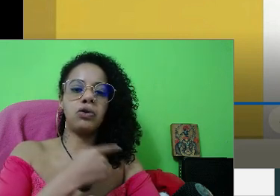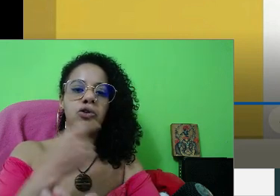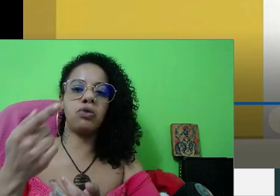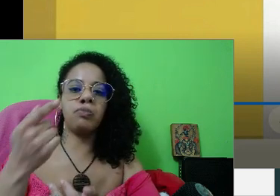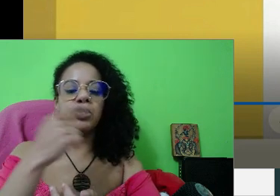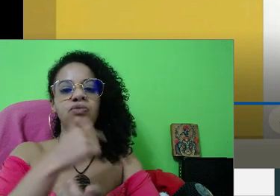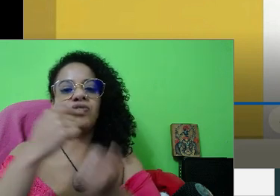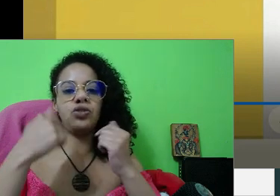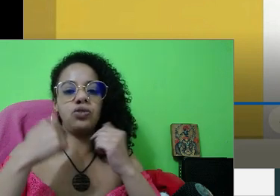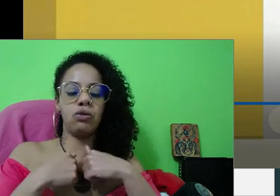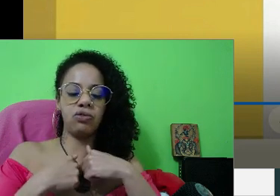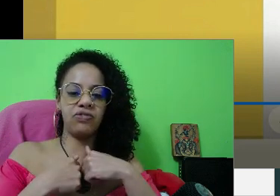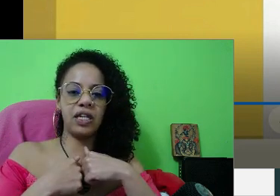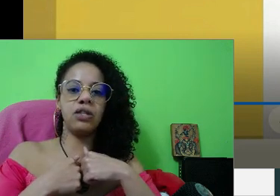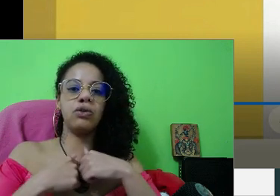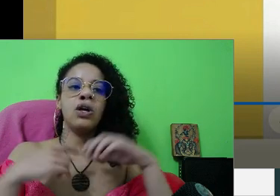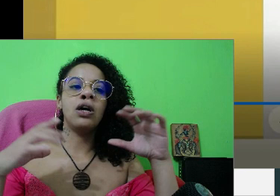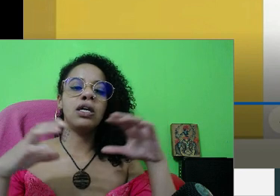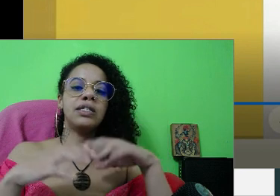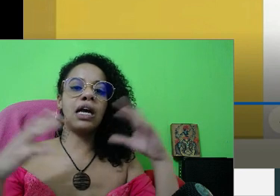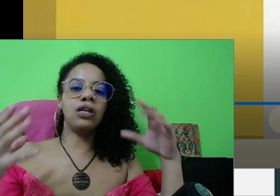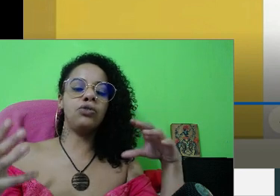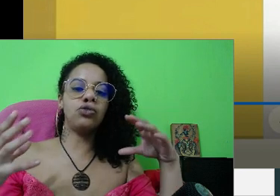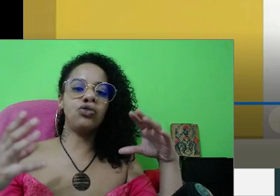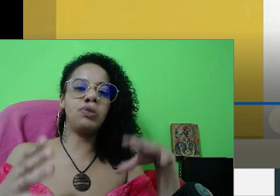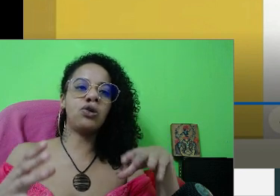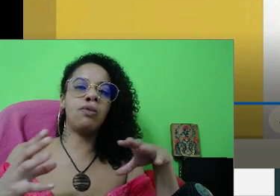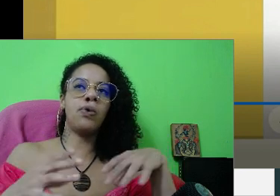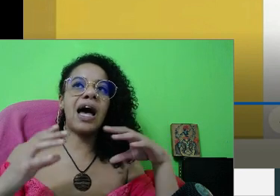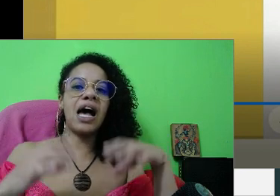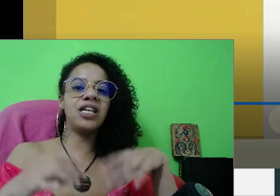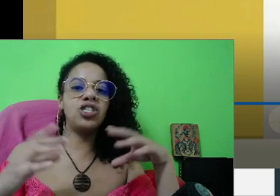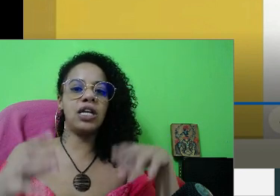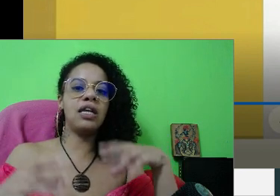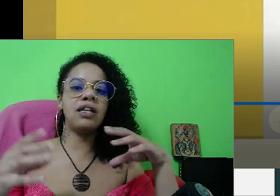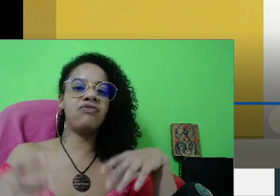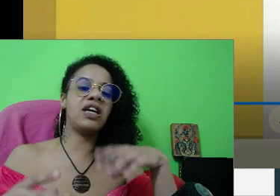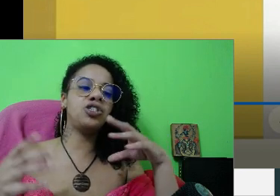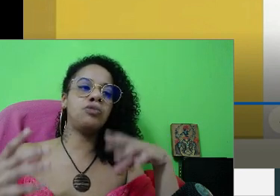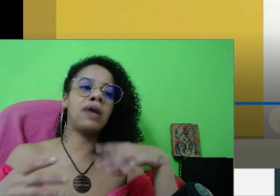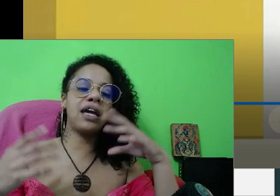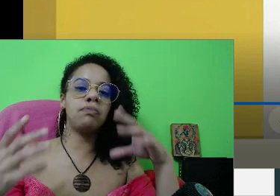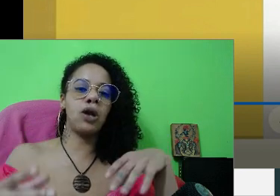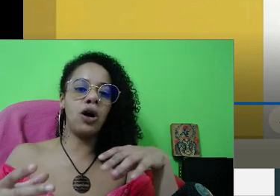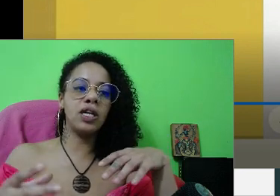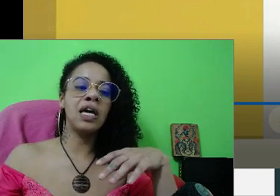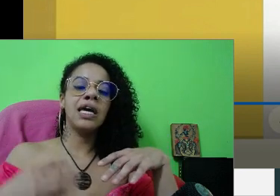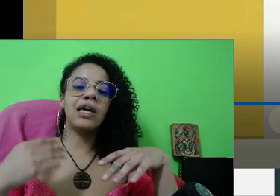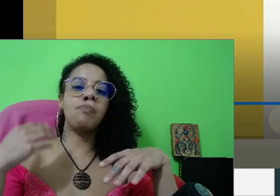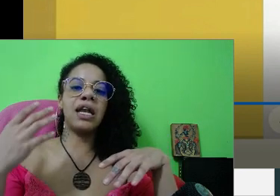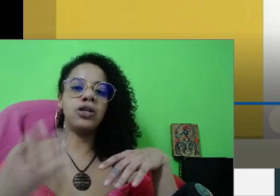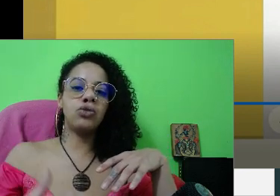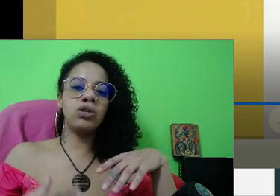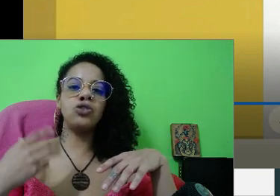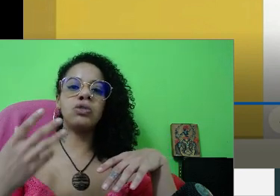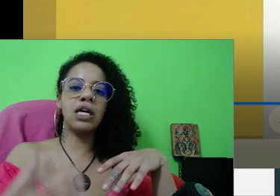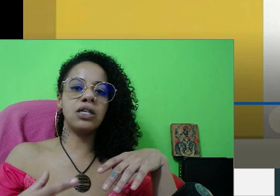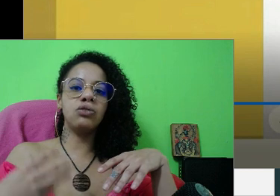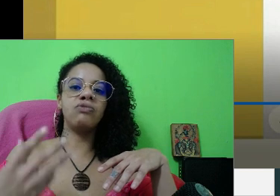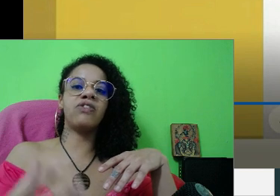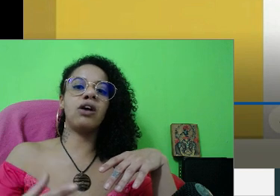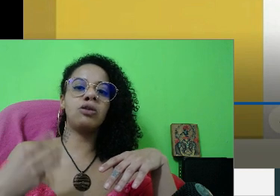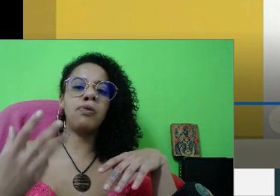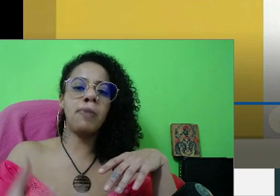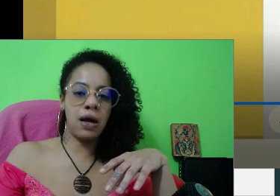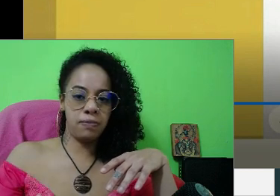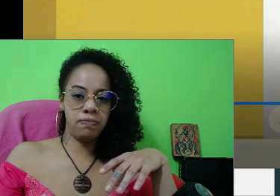aí que ele colocou no começo do vídeo que eu tô falando está aqui no YouTube como a direita veste Black Block que é uma leitura de